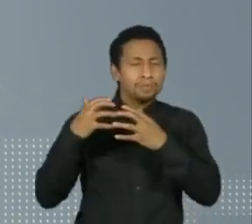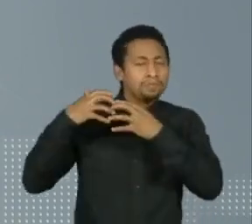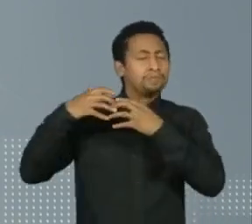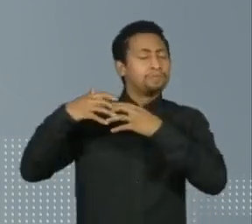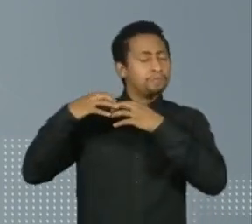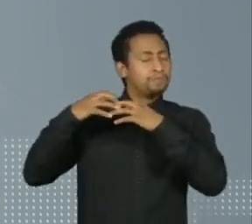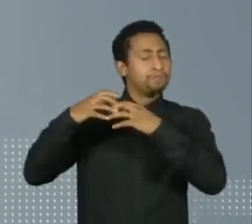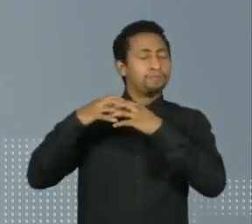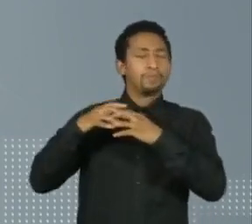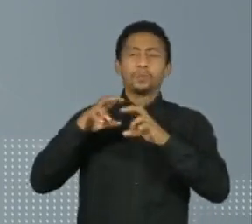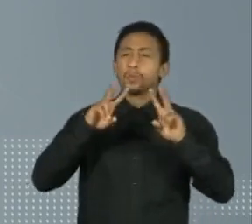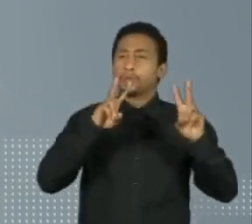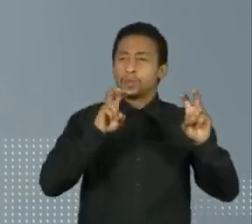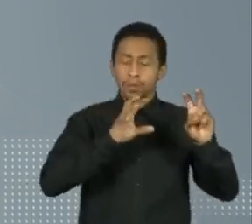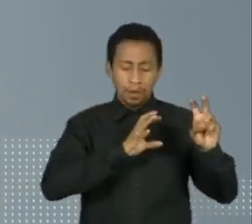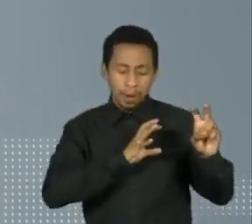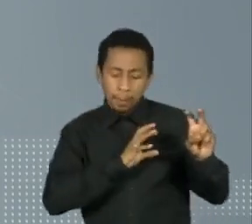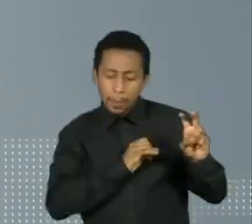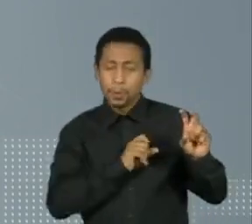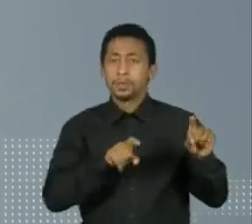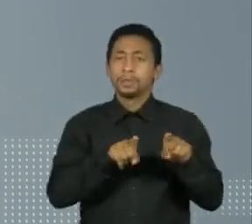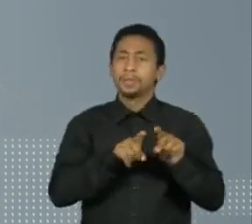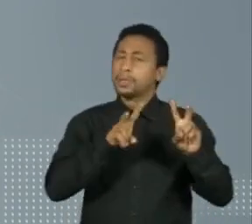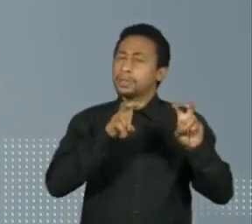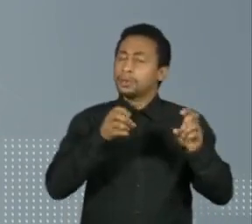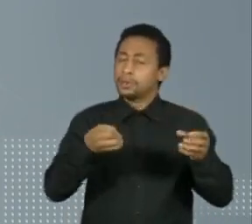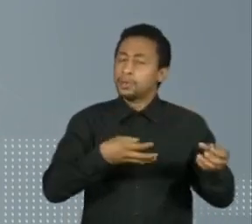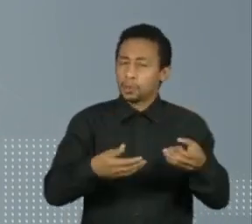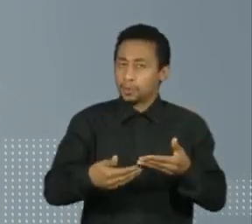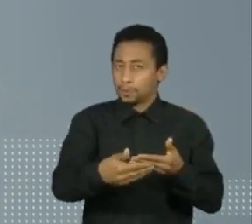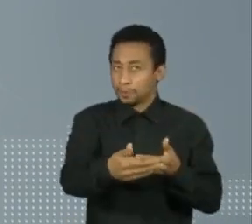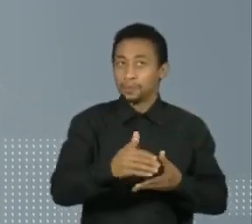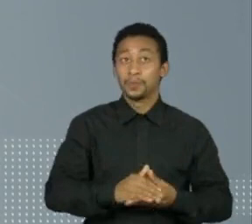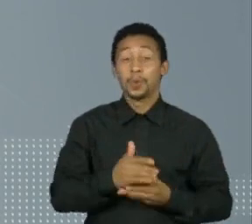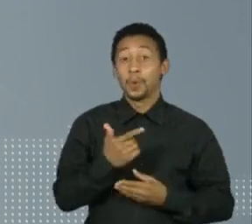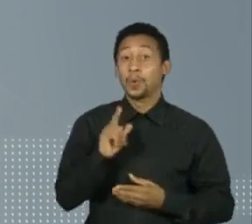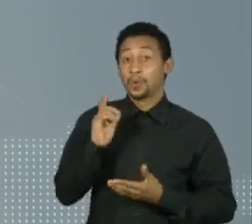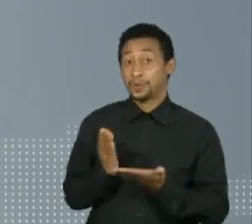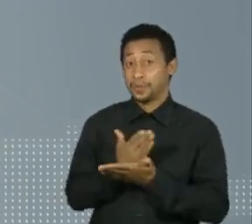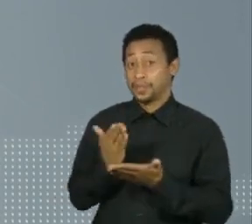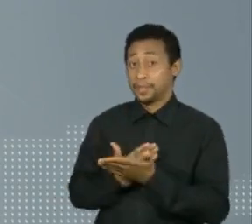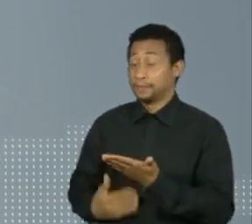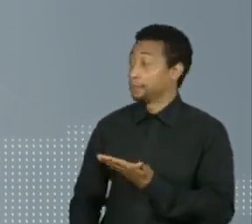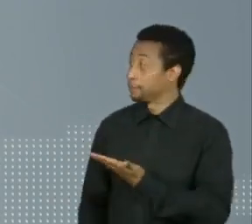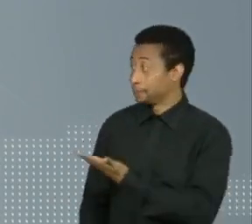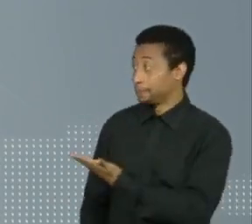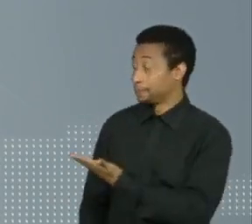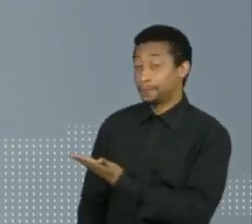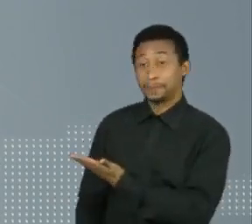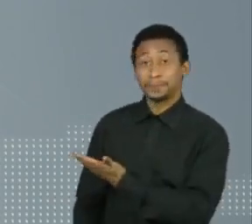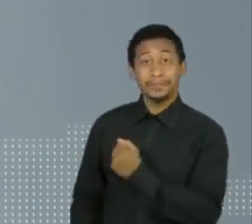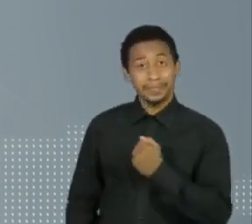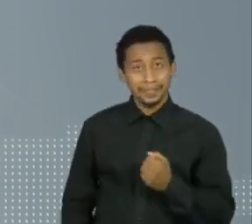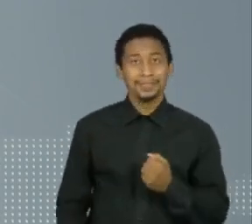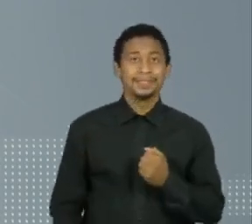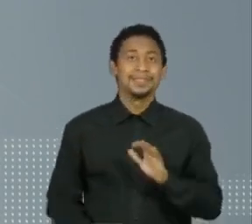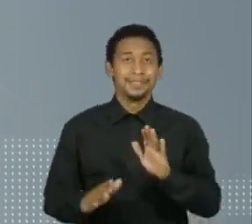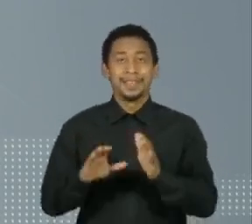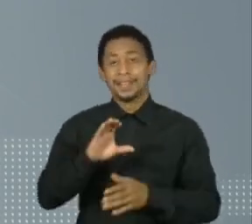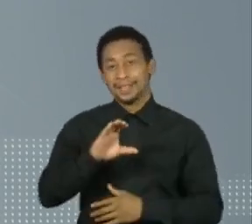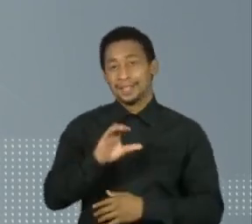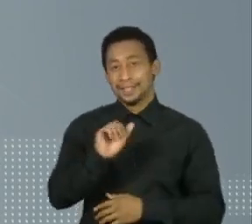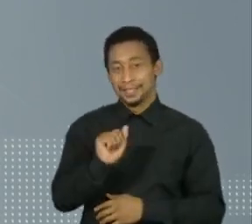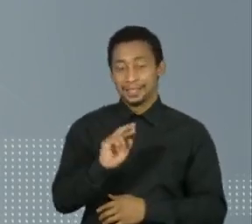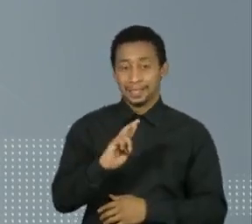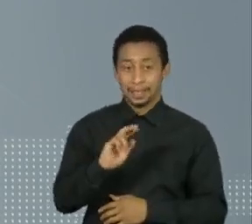reflexões sobre o amor e temas contemporâneos. Outro livro, Todas as Letras, organizado por Carlos